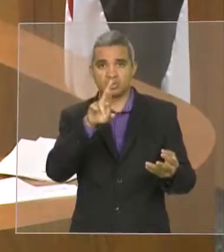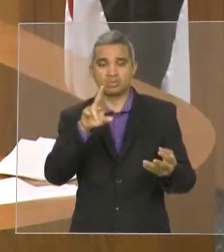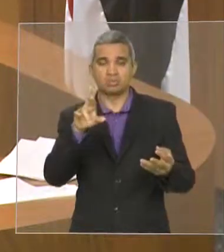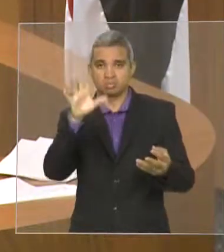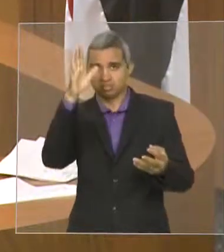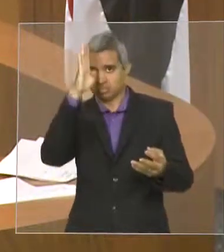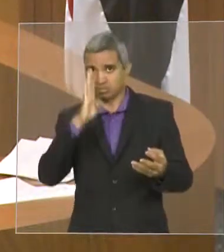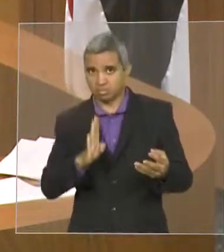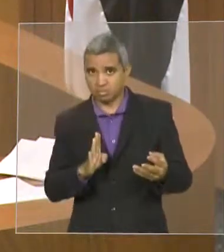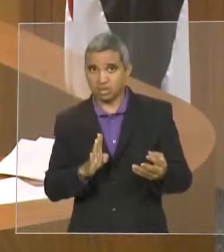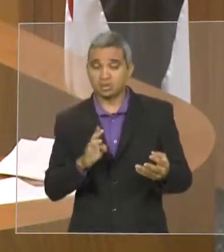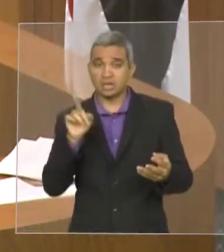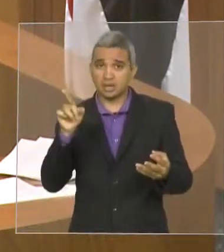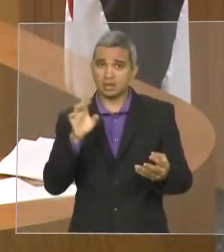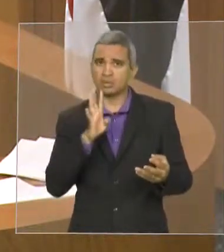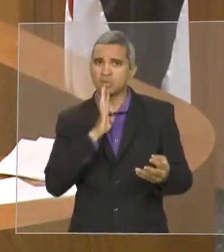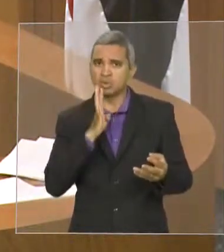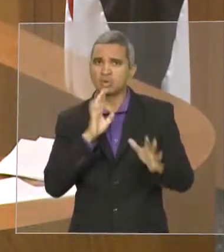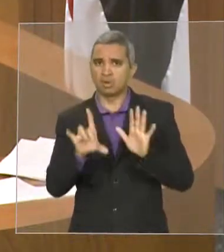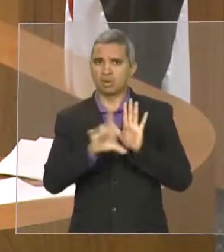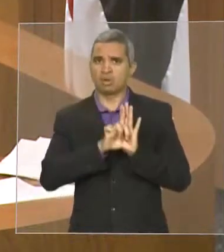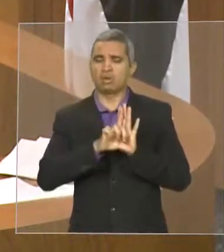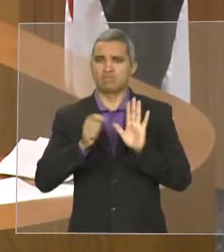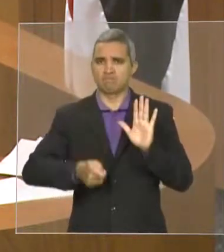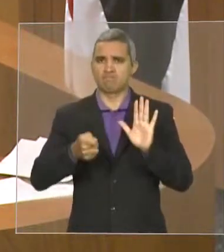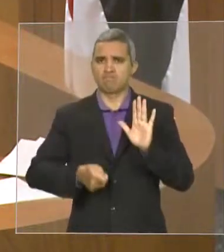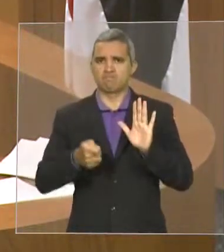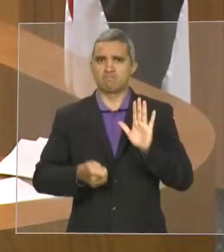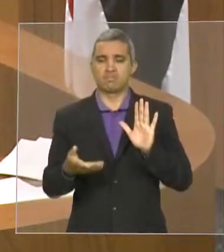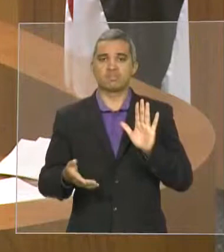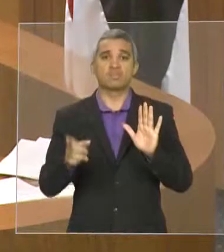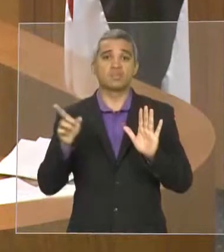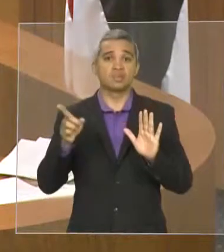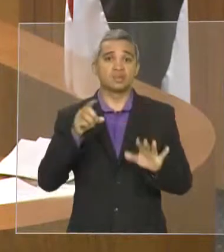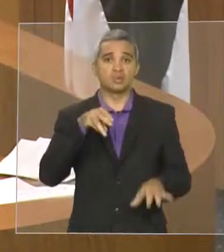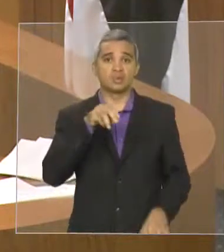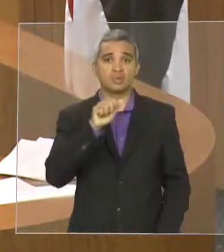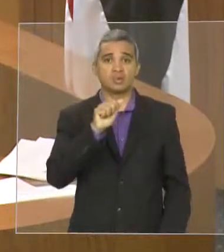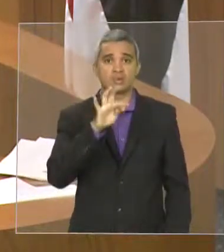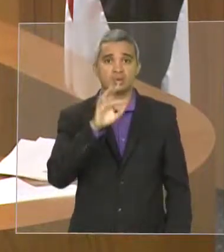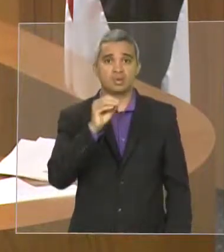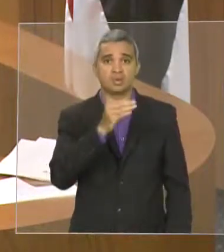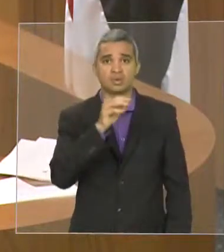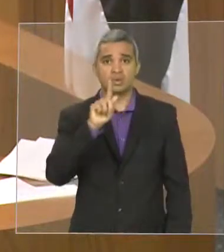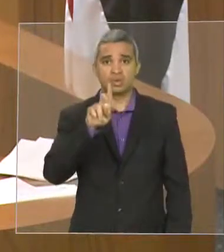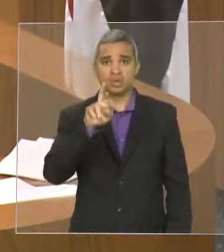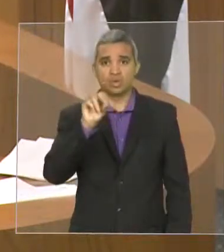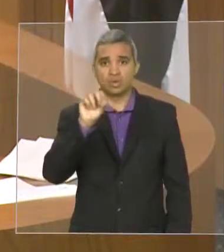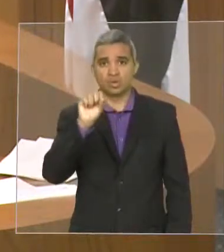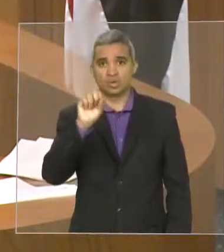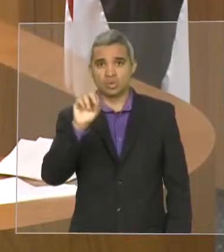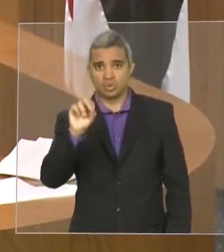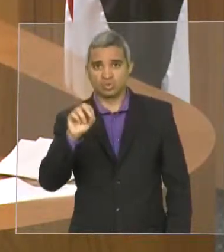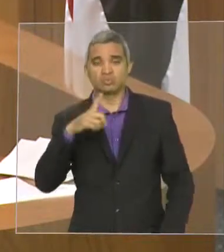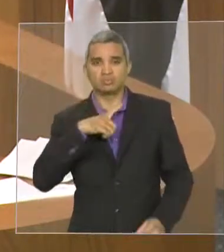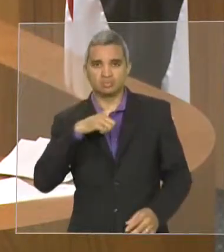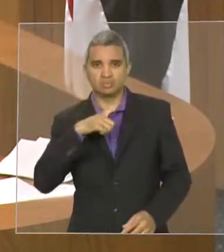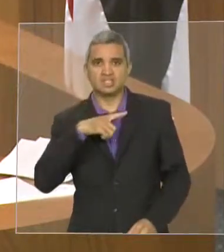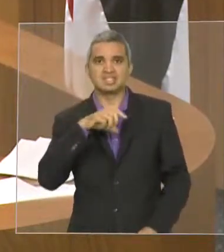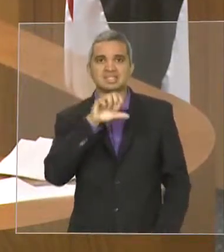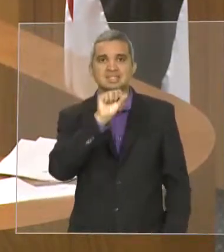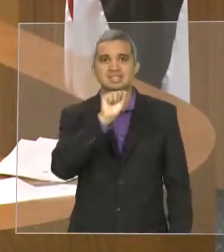como todos, o conhecimento da lei. Em Mato Grosso, nós temos o Conselho de Desenvolvimento Empresarial,